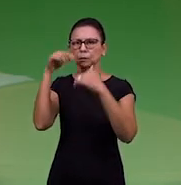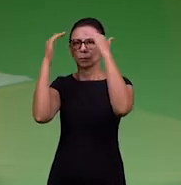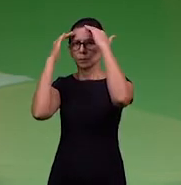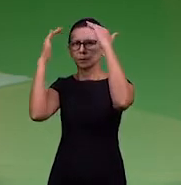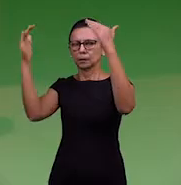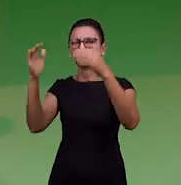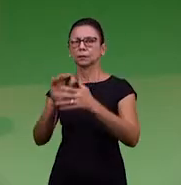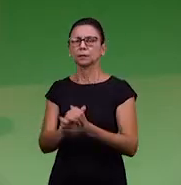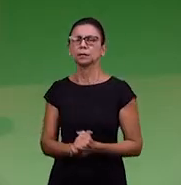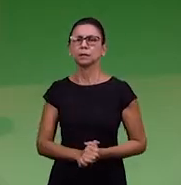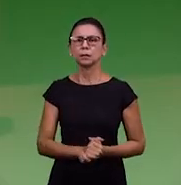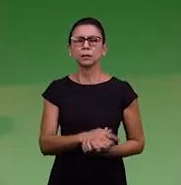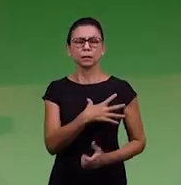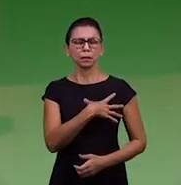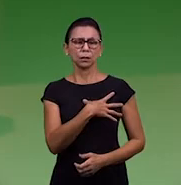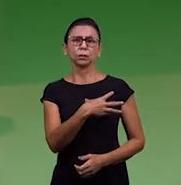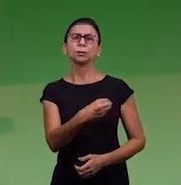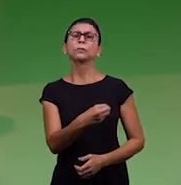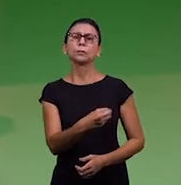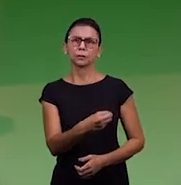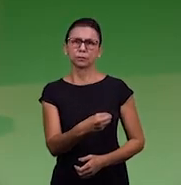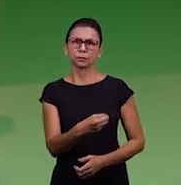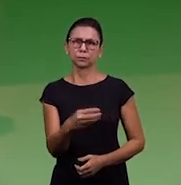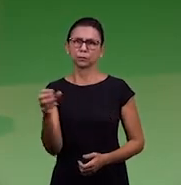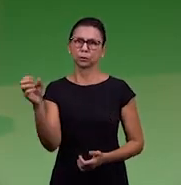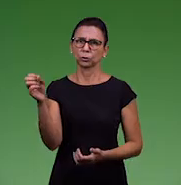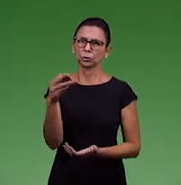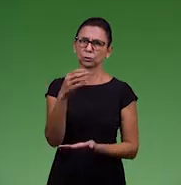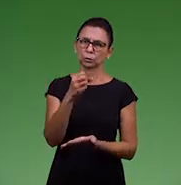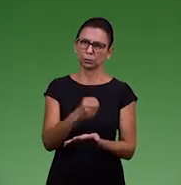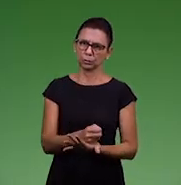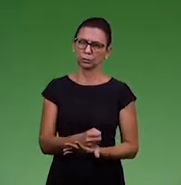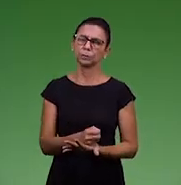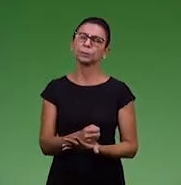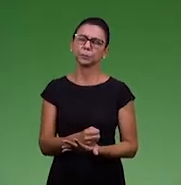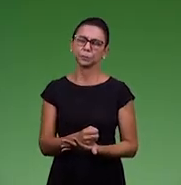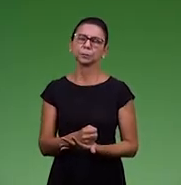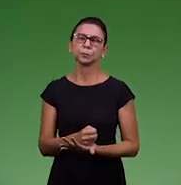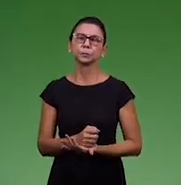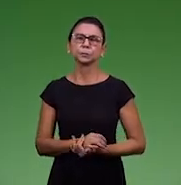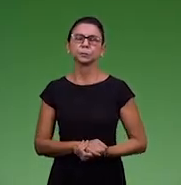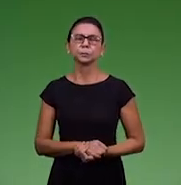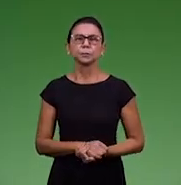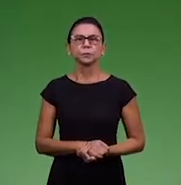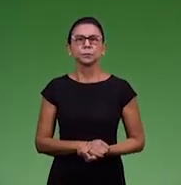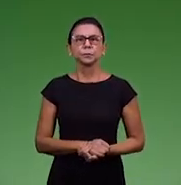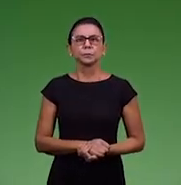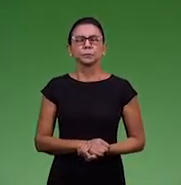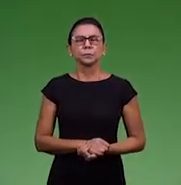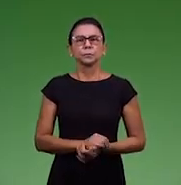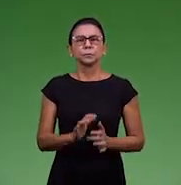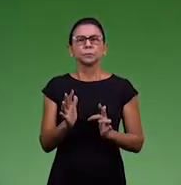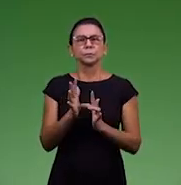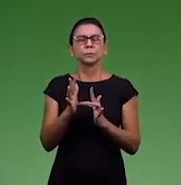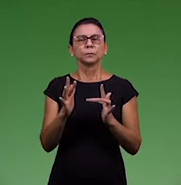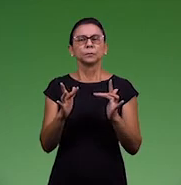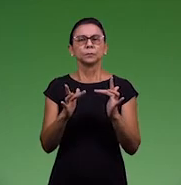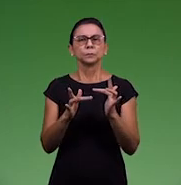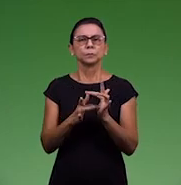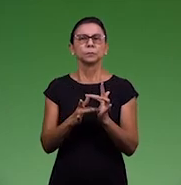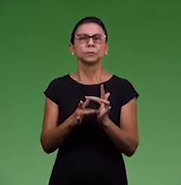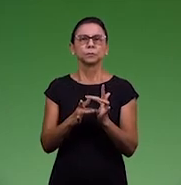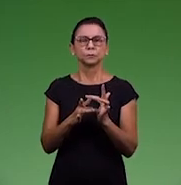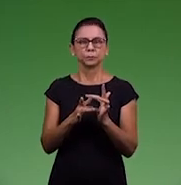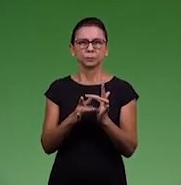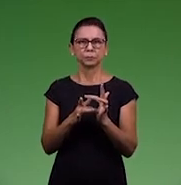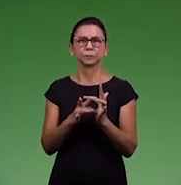do Filho? O Filho nós vemos no Novo Testamento. No Novo Testamento nós vemos o Senhor Jesus como